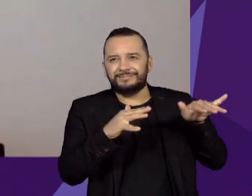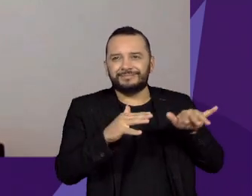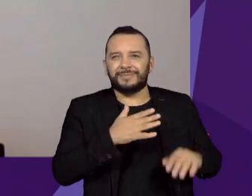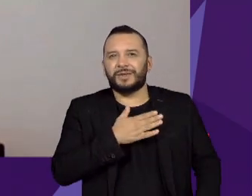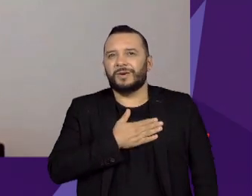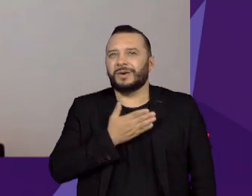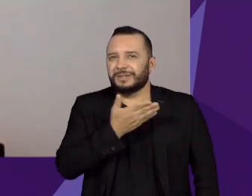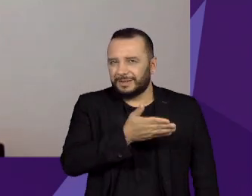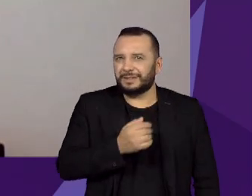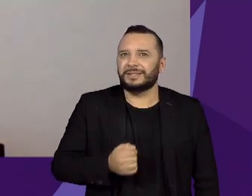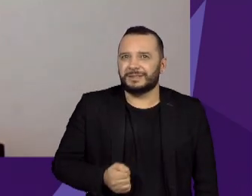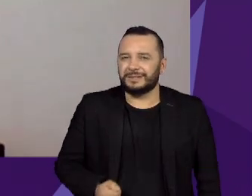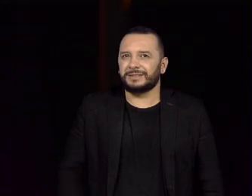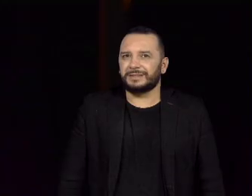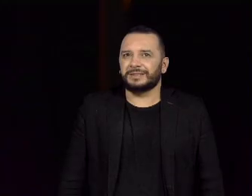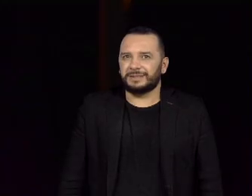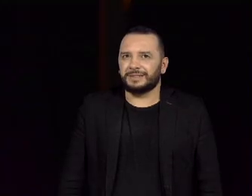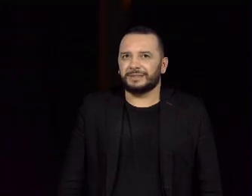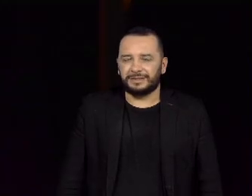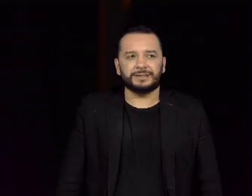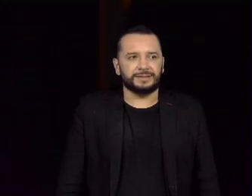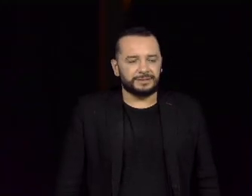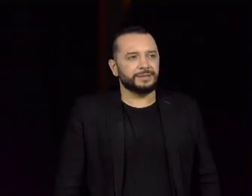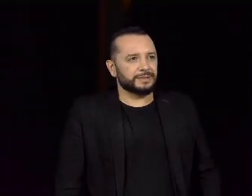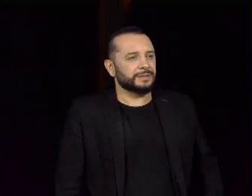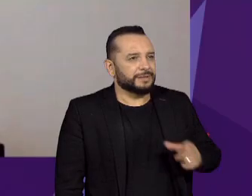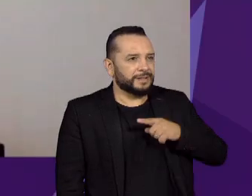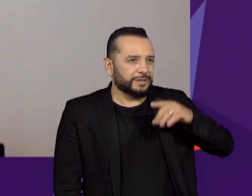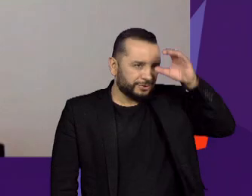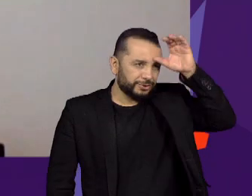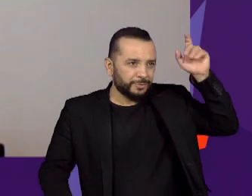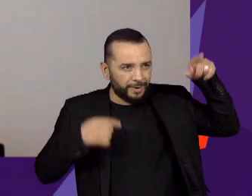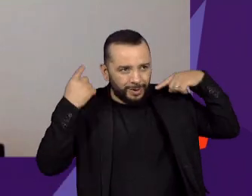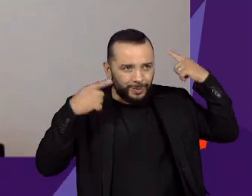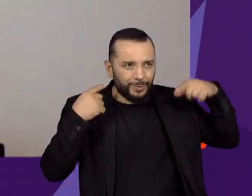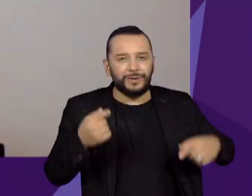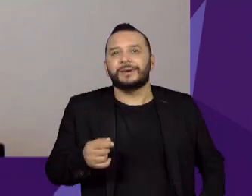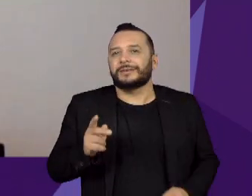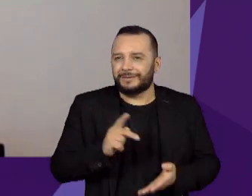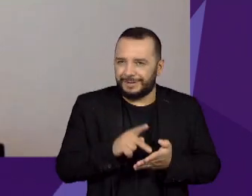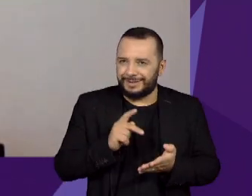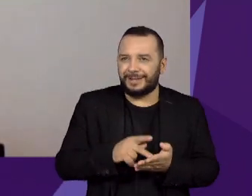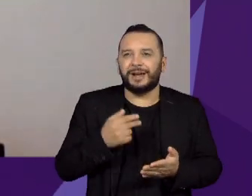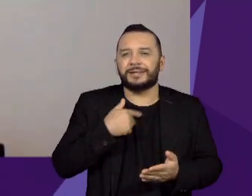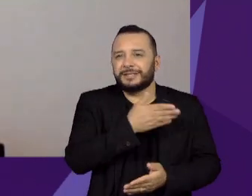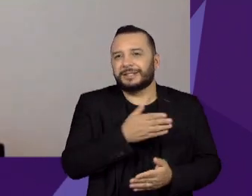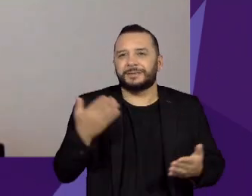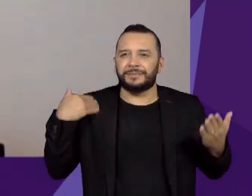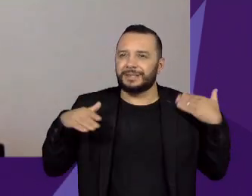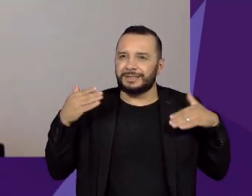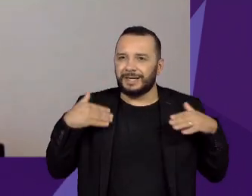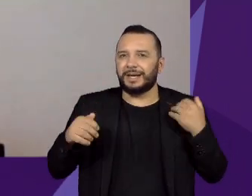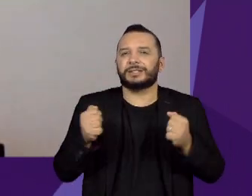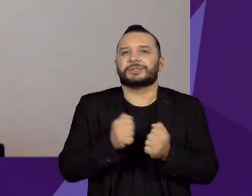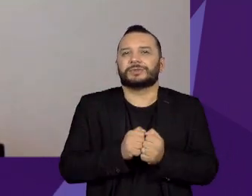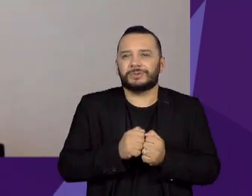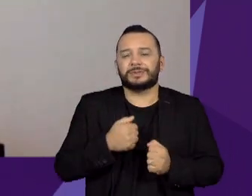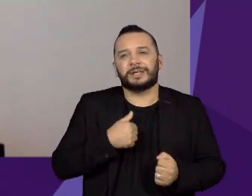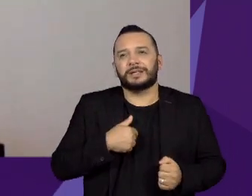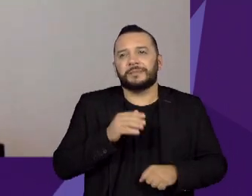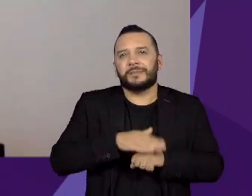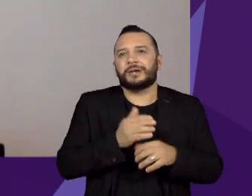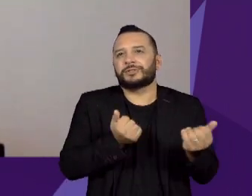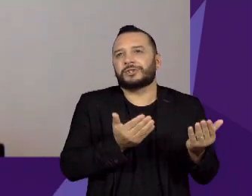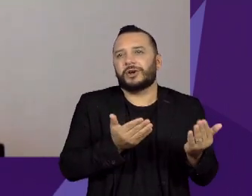o tio que maluco. ajudava a gente, né? O tio maluco. Que levava no clube, que levava para passear. Era mais jovem que meu pai, uns